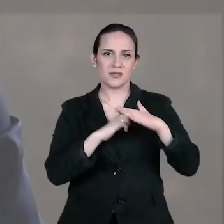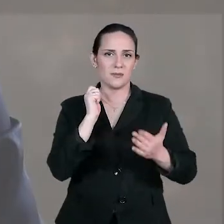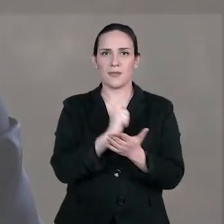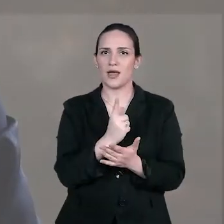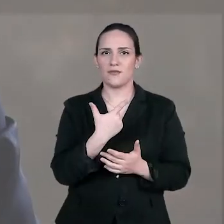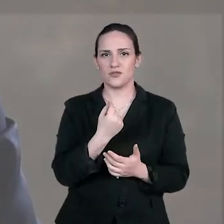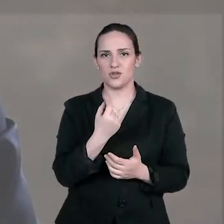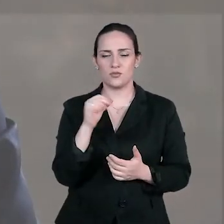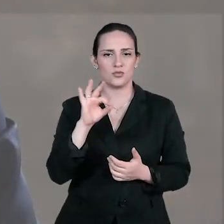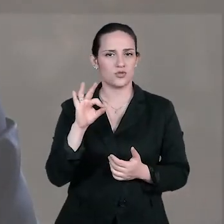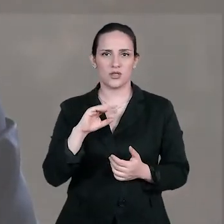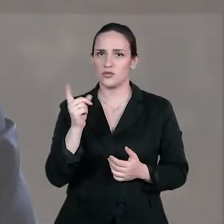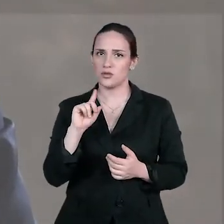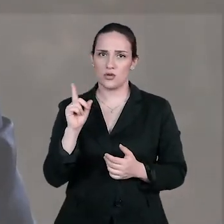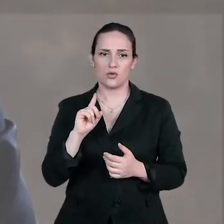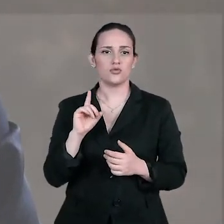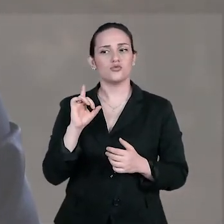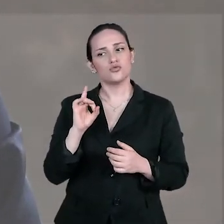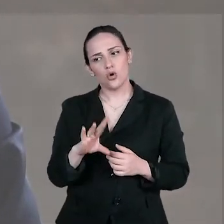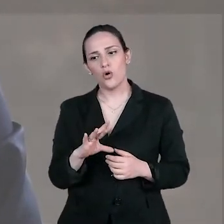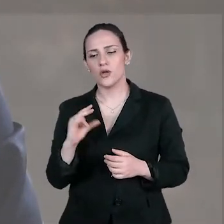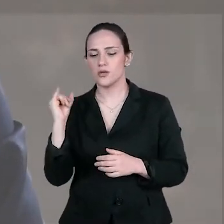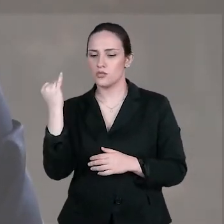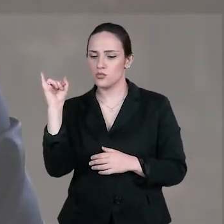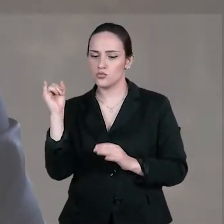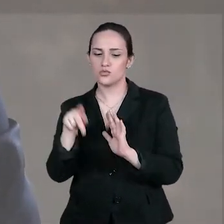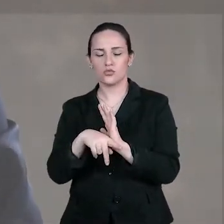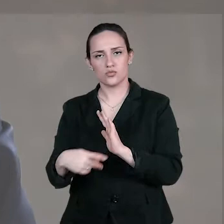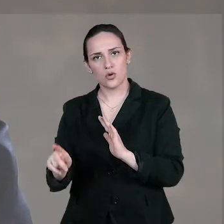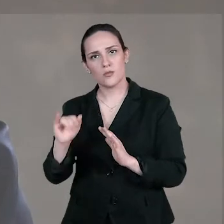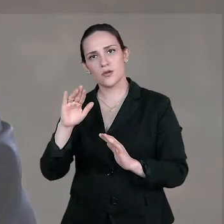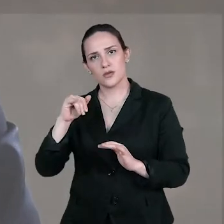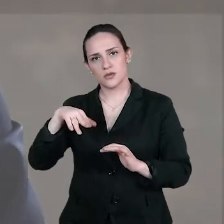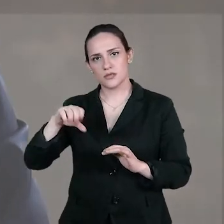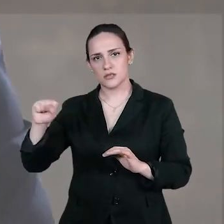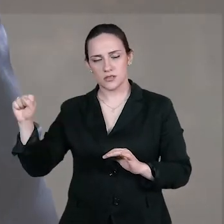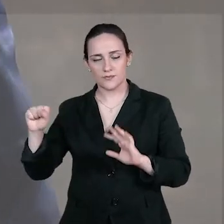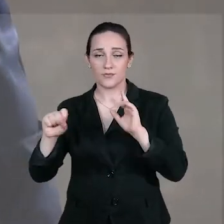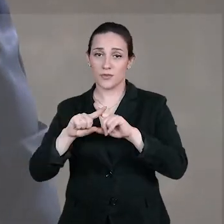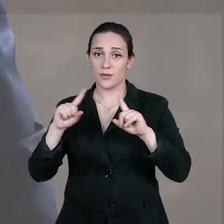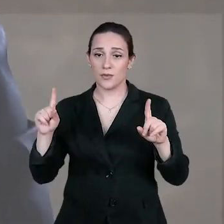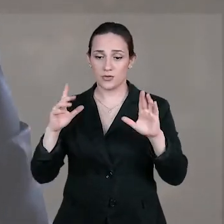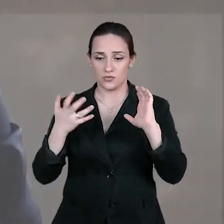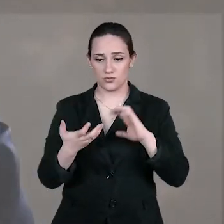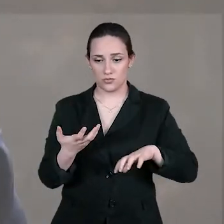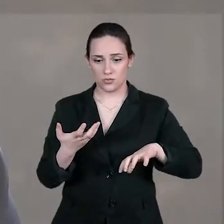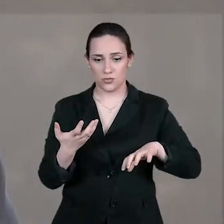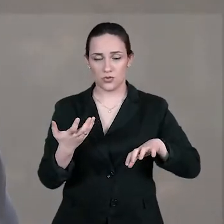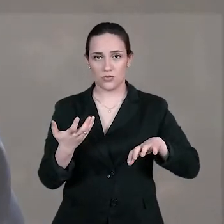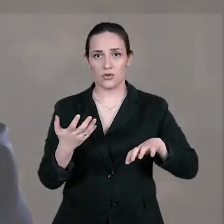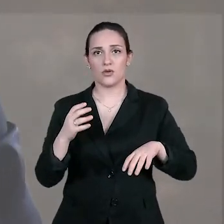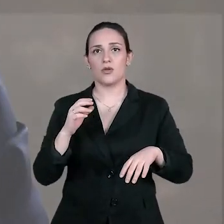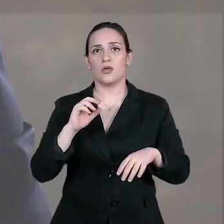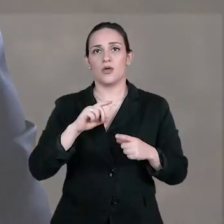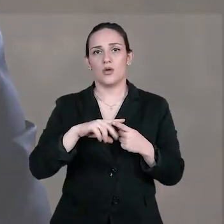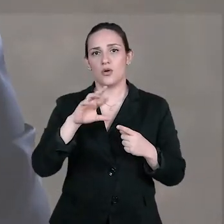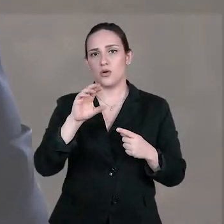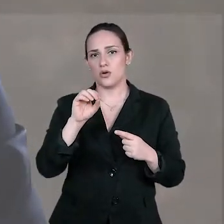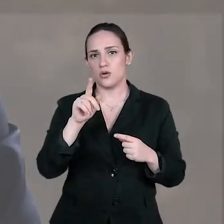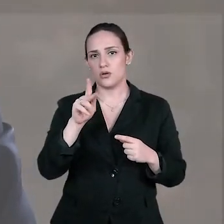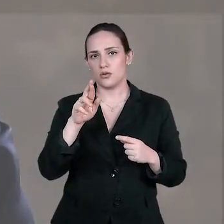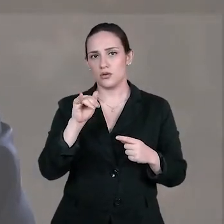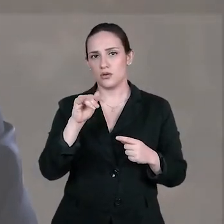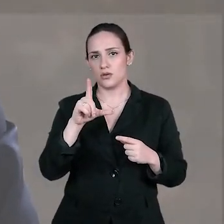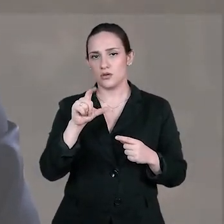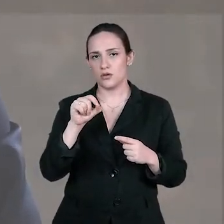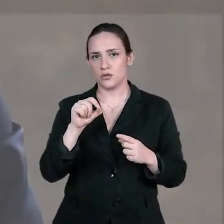novo tributo, que é a tributação das operações financeiras. Mas o Congresso Nacional, na pessoa do Rodrigo Maia, do seu presidente, e o próprio Jair